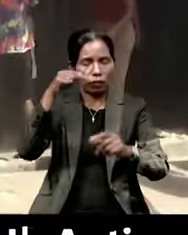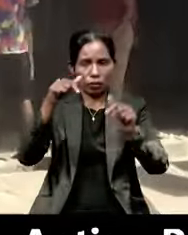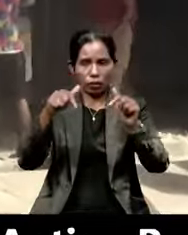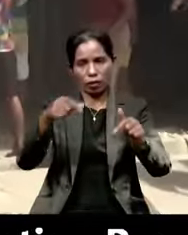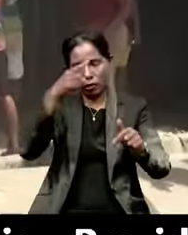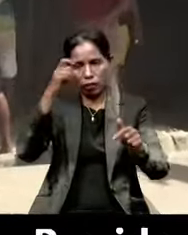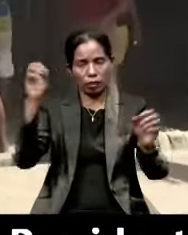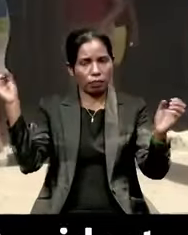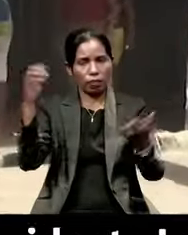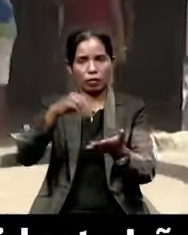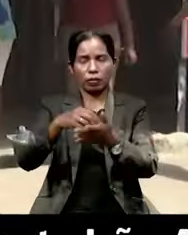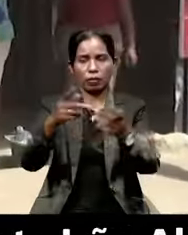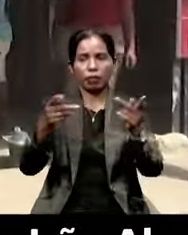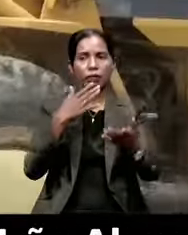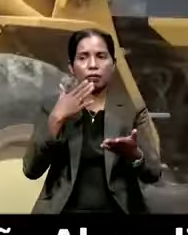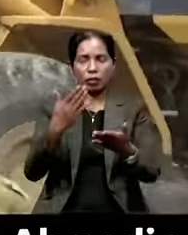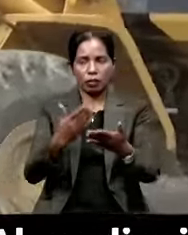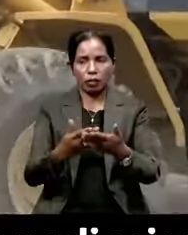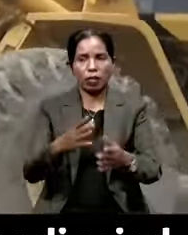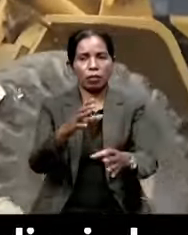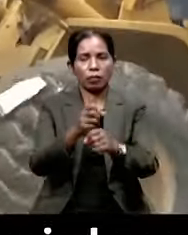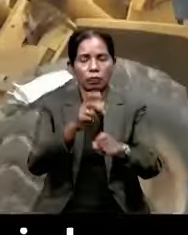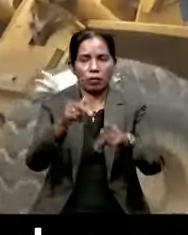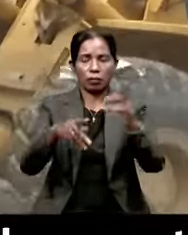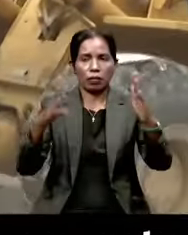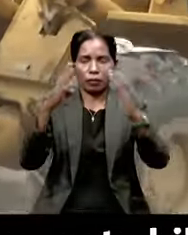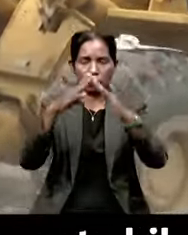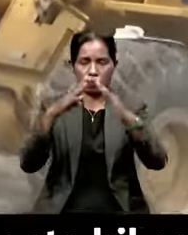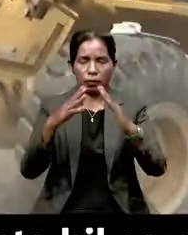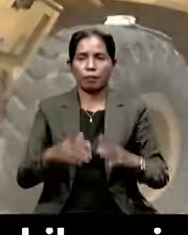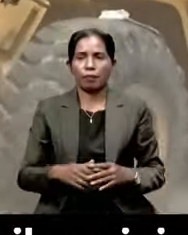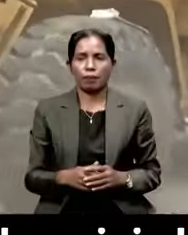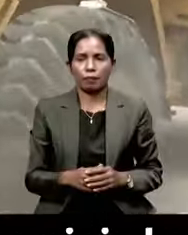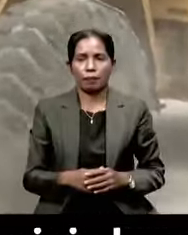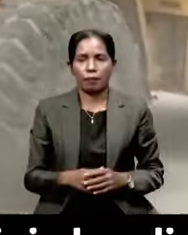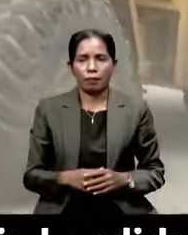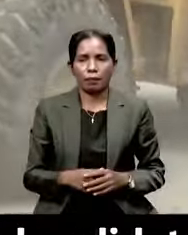tamba la cria condição ante sobo povo ni helafatin. Abraham Amral, GMN.